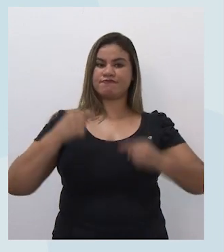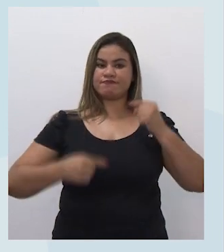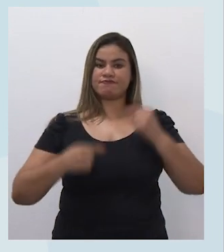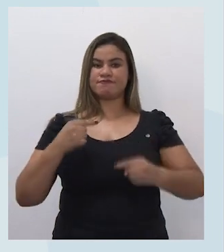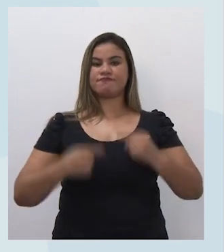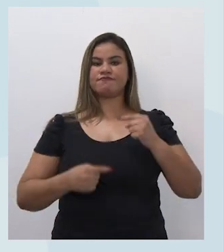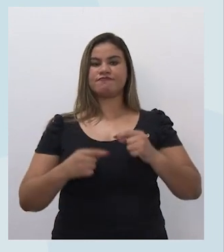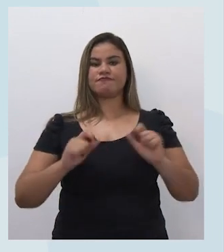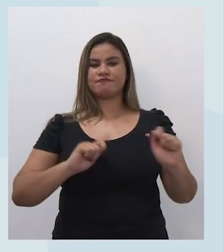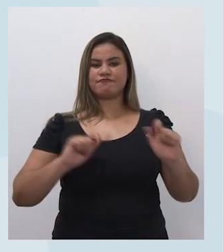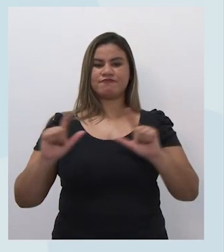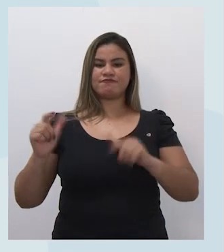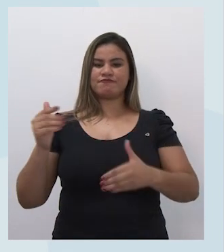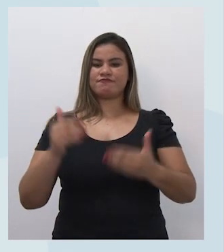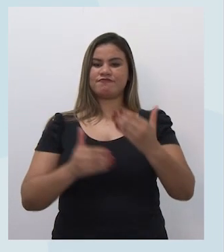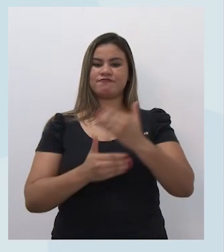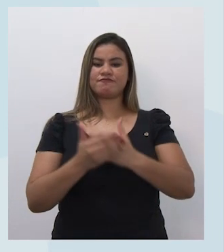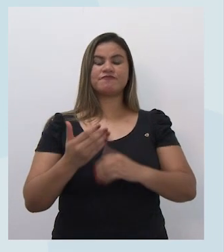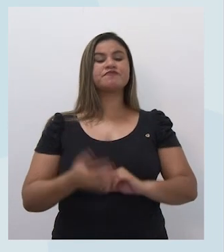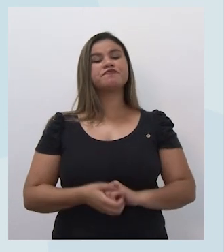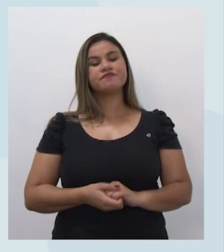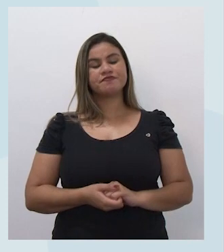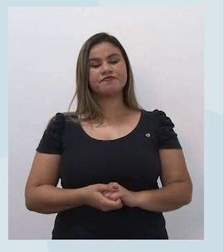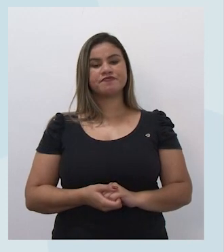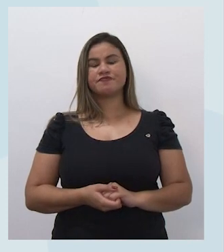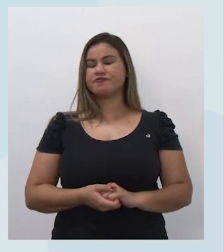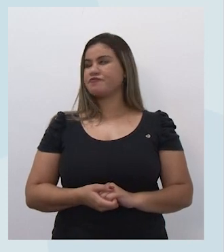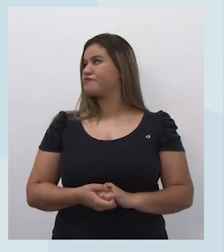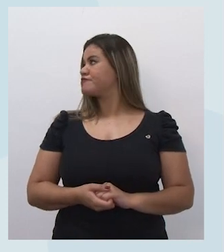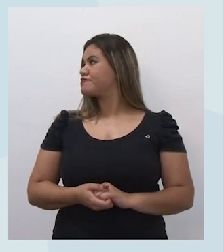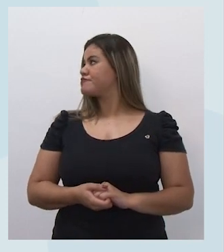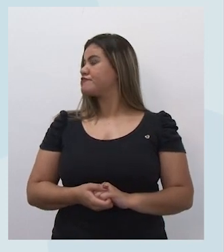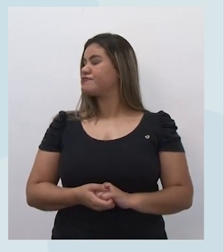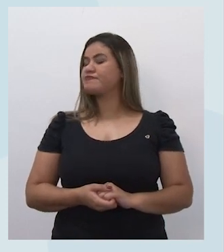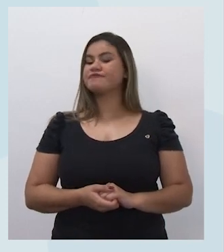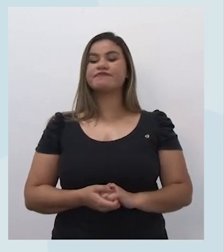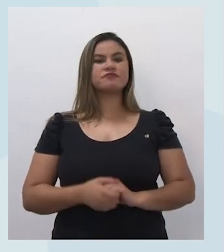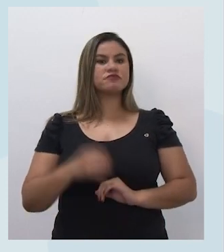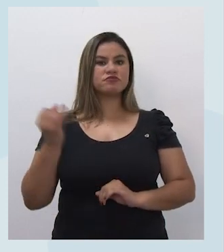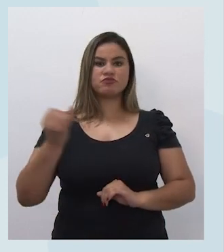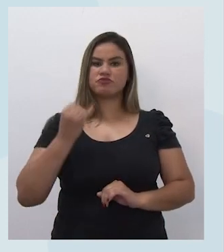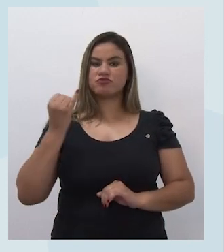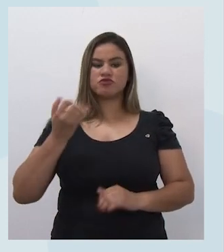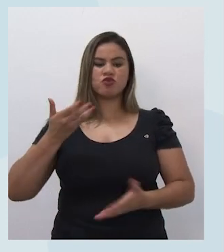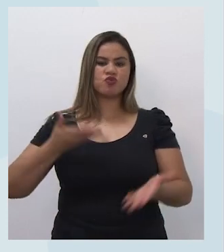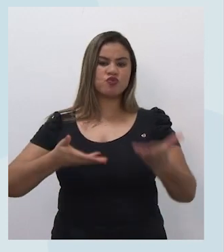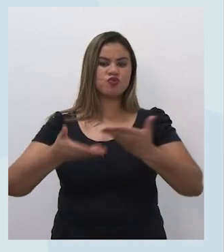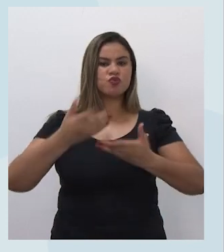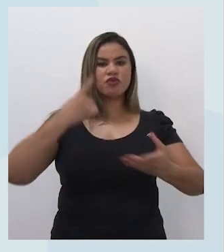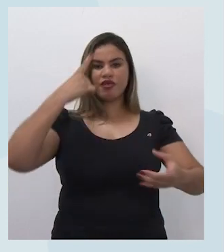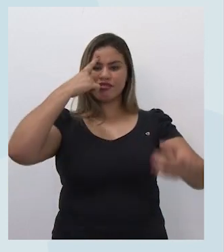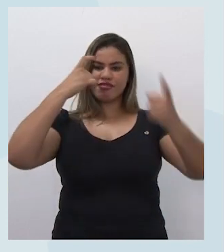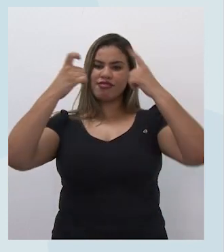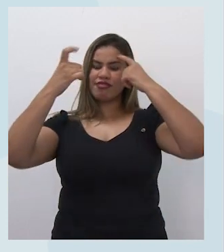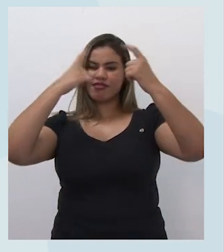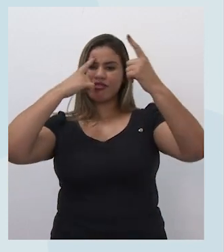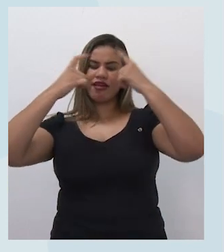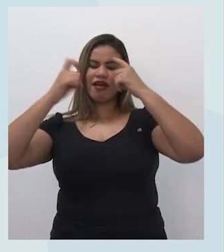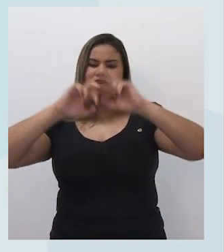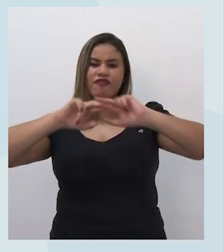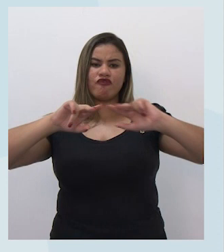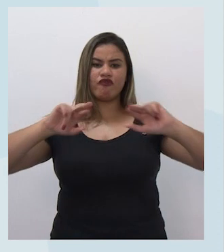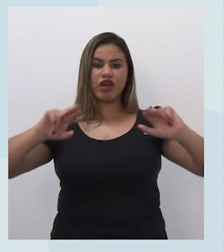próximo slide. É importante que se realize um brainstorm, né, uma tempestade de ideias, que os estudantes possam